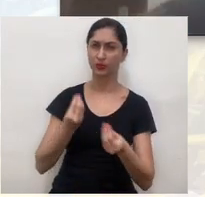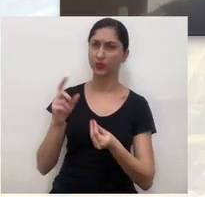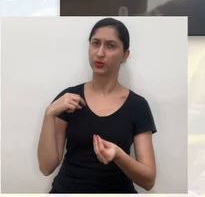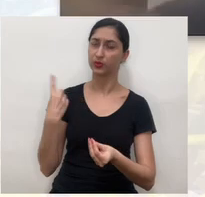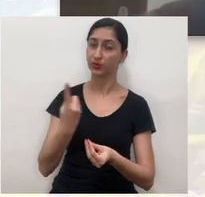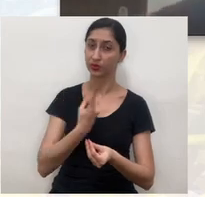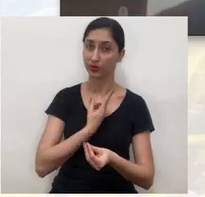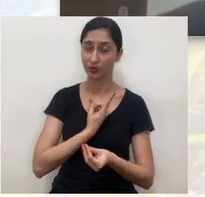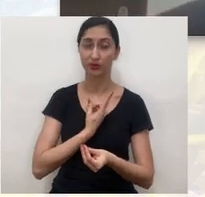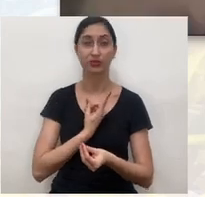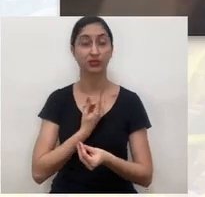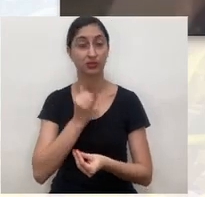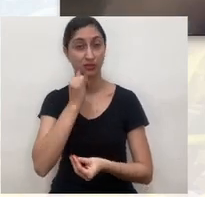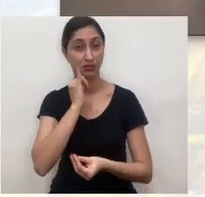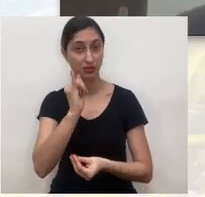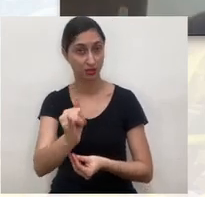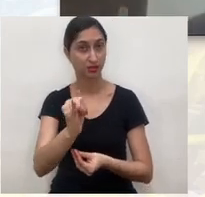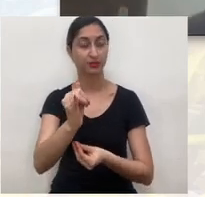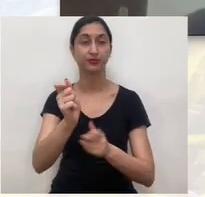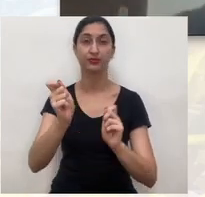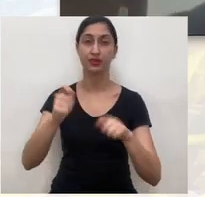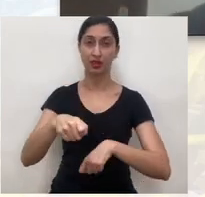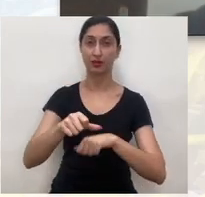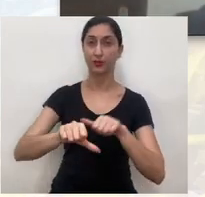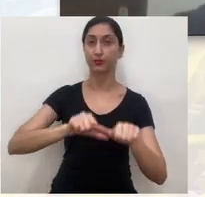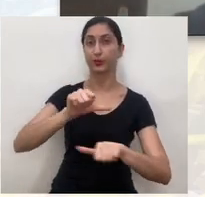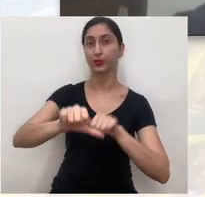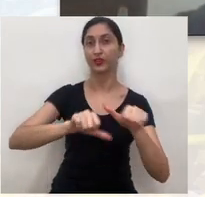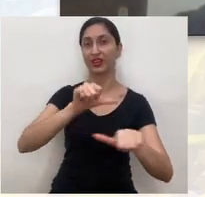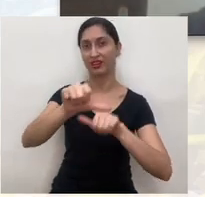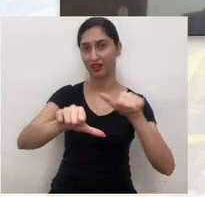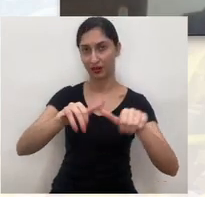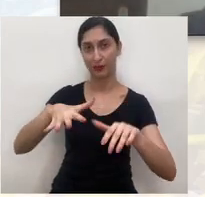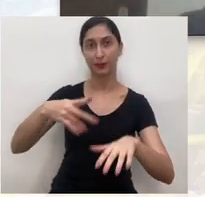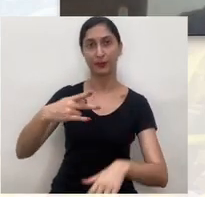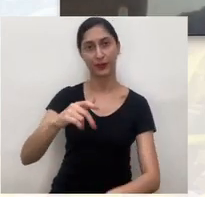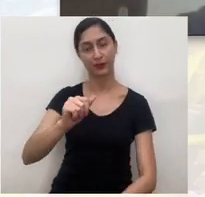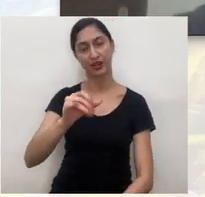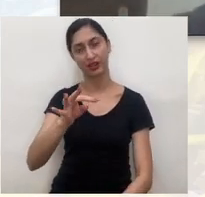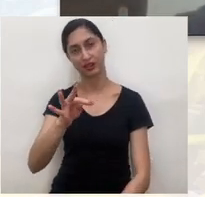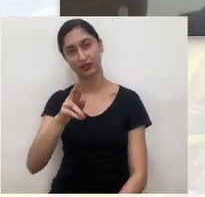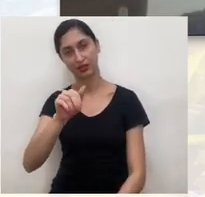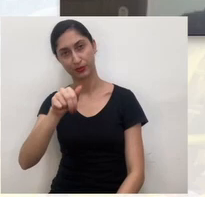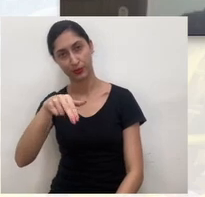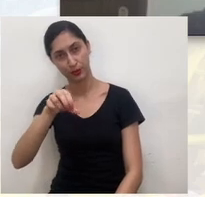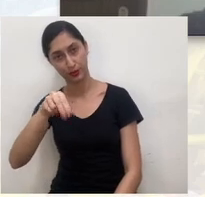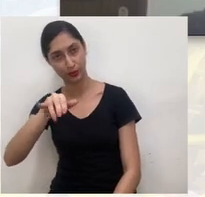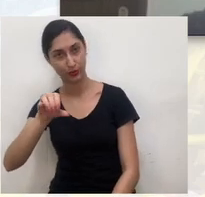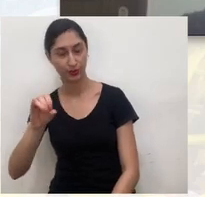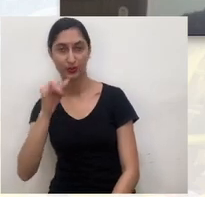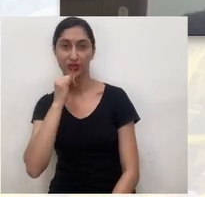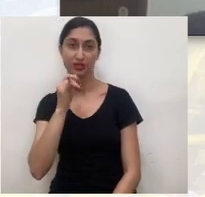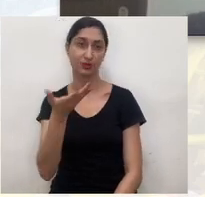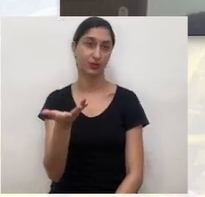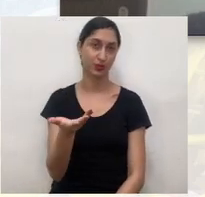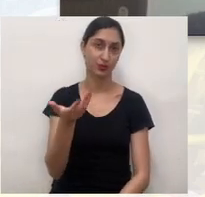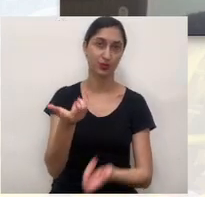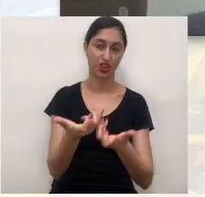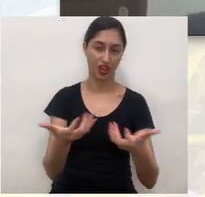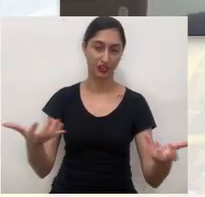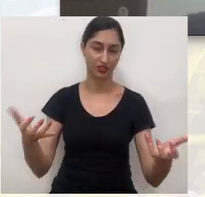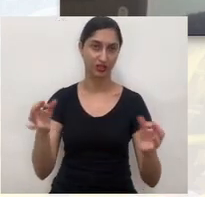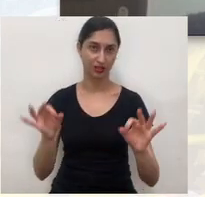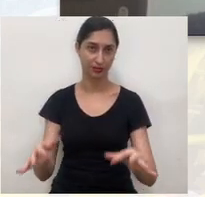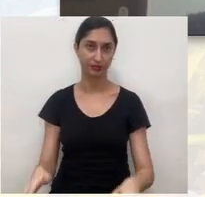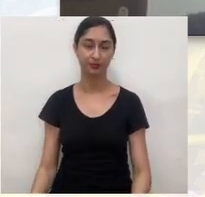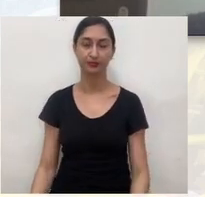que é vivo, que se mantém transformando, ainda mais pensando um patrimônio que é um jardim, né? E aí eu queria puxar só